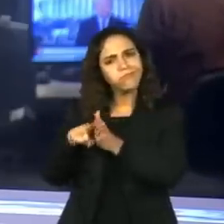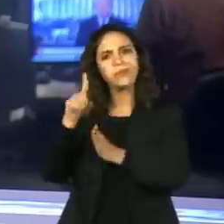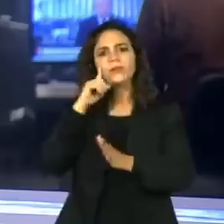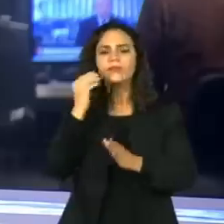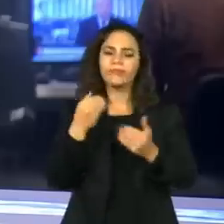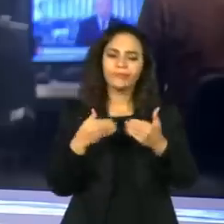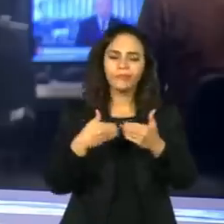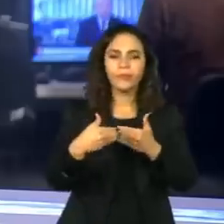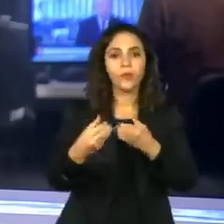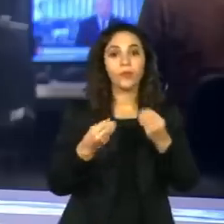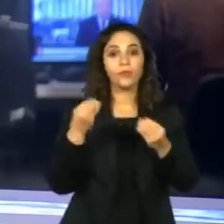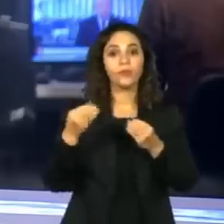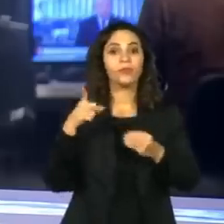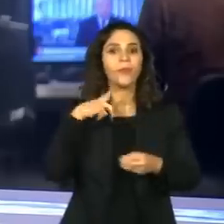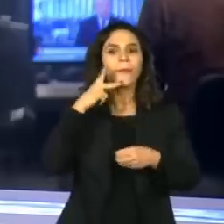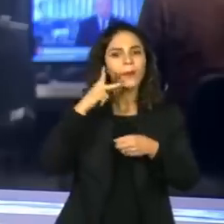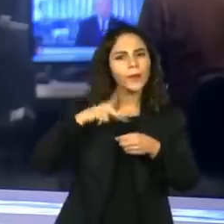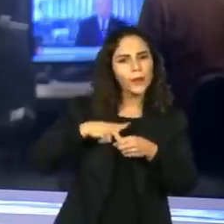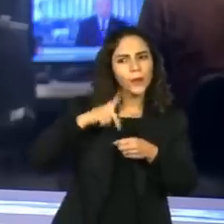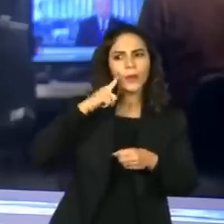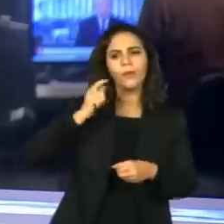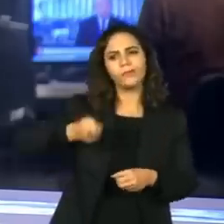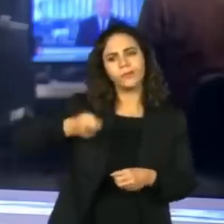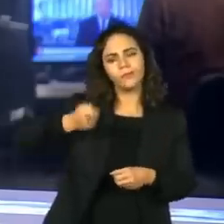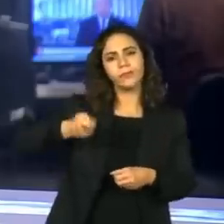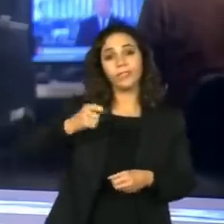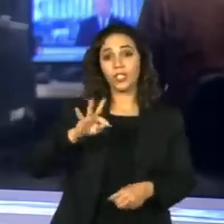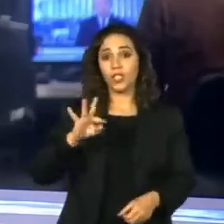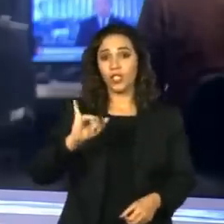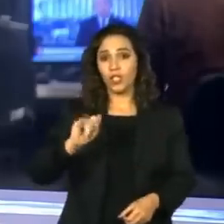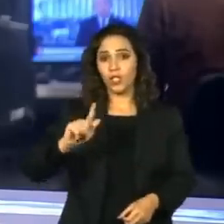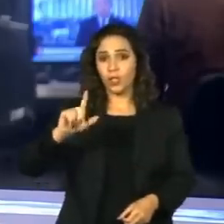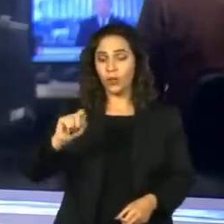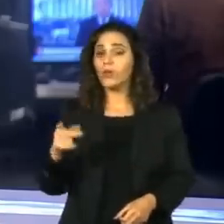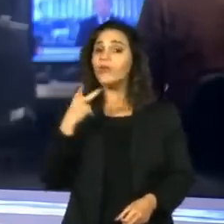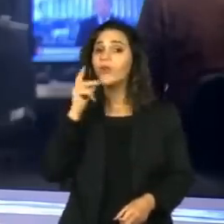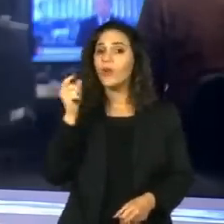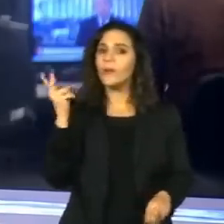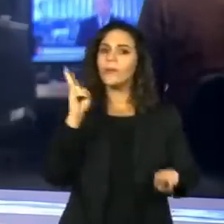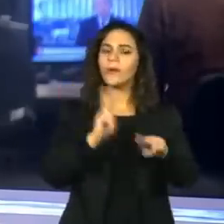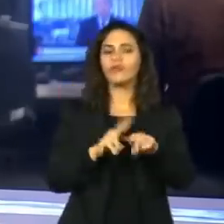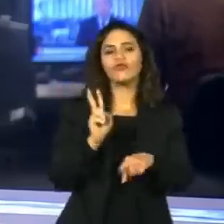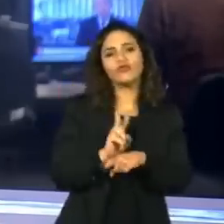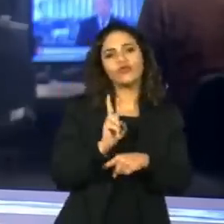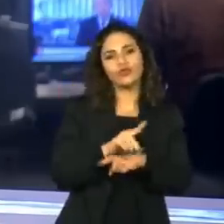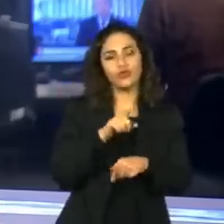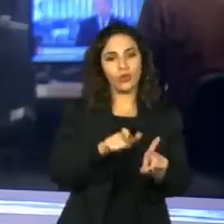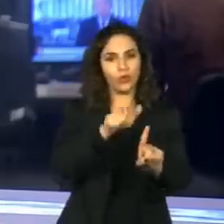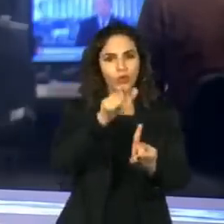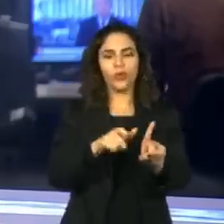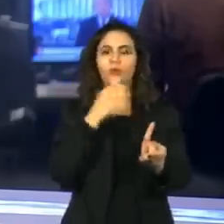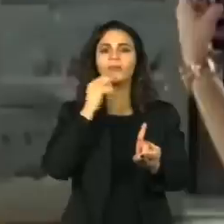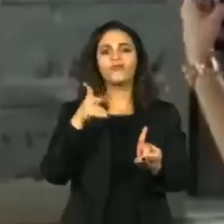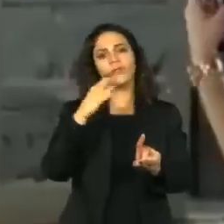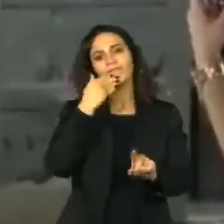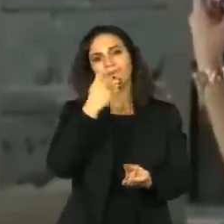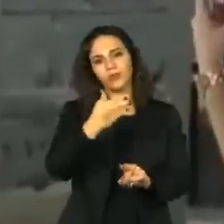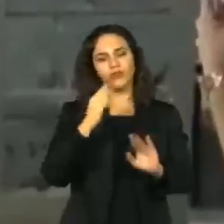investigação. O promotor de justiça, Tiago Lisboa, disse agora há pouco que a prisão preventiva de Guaranho foi